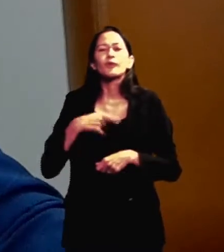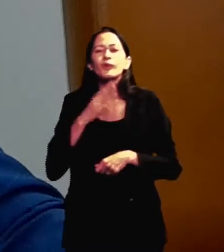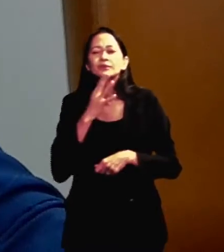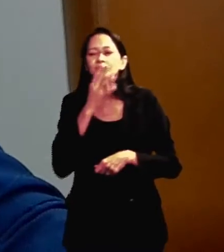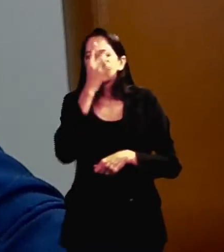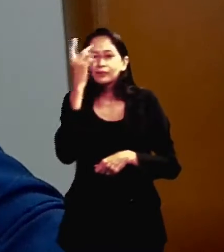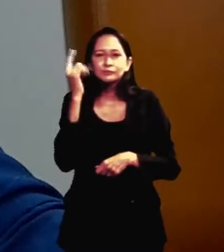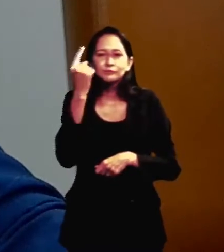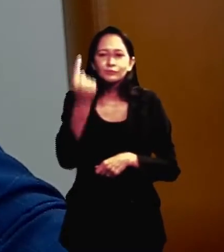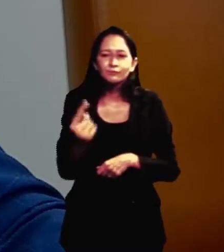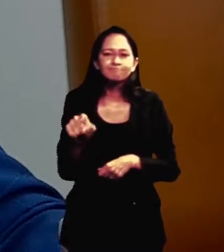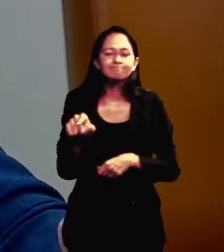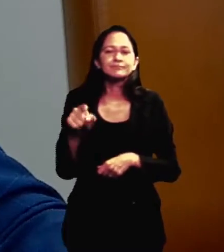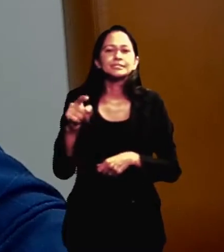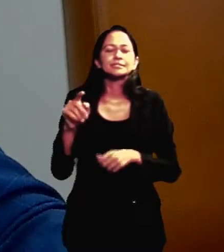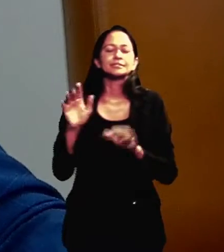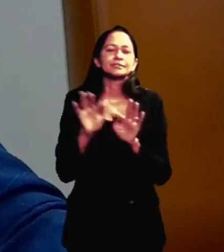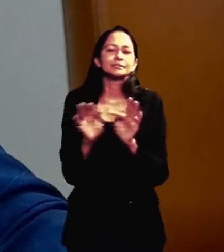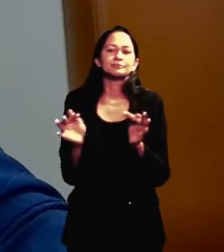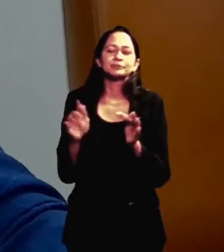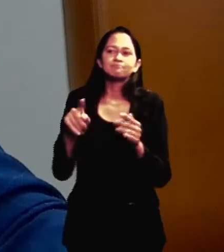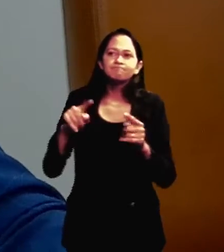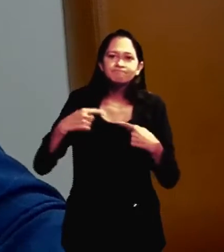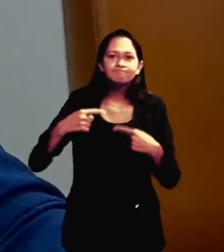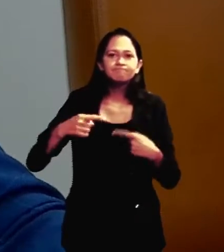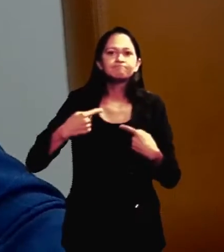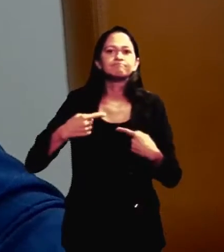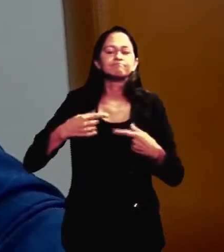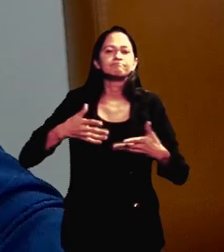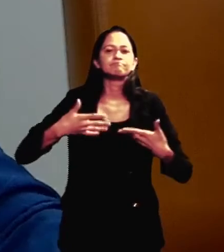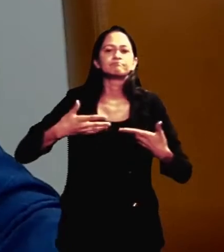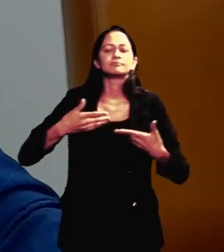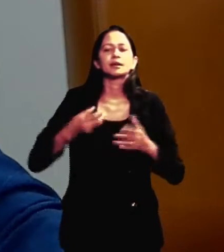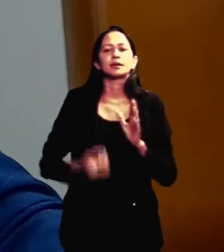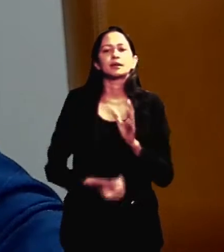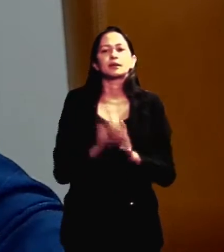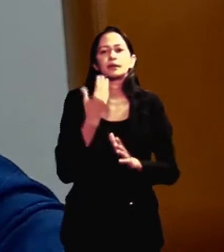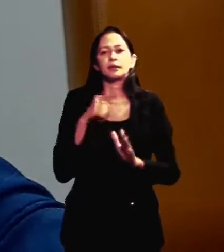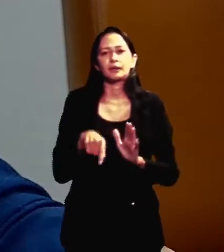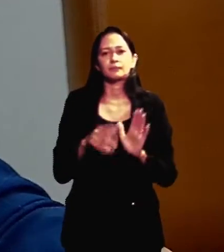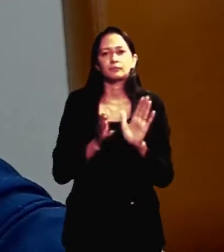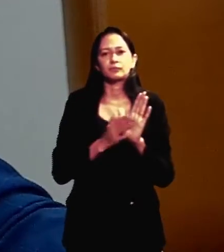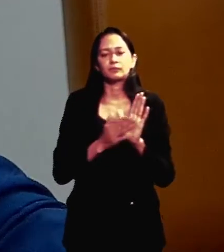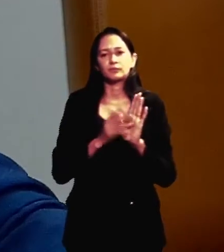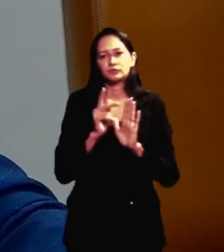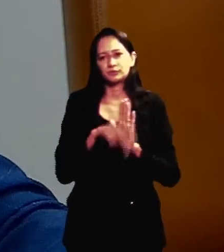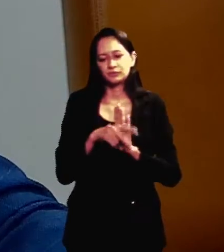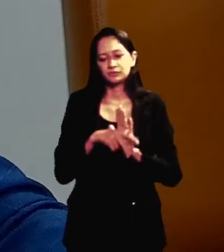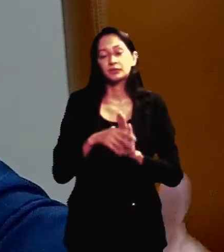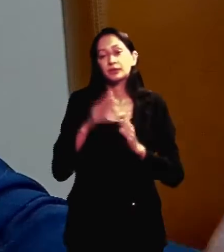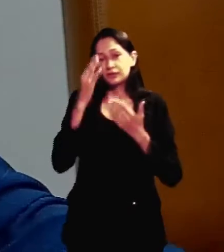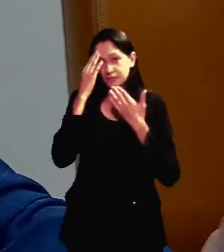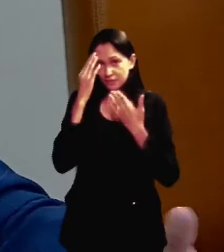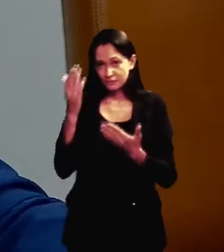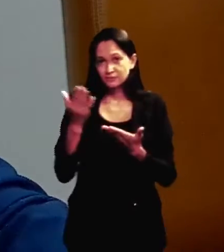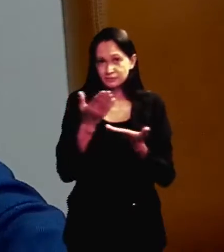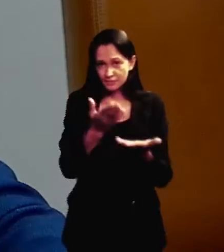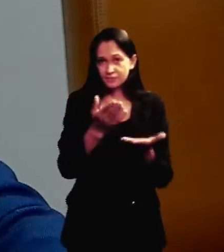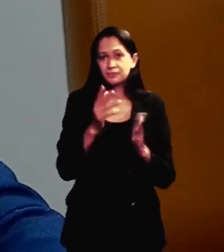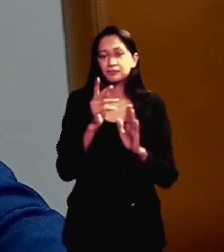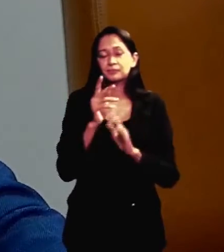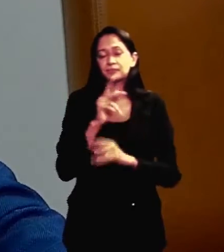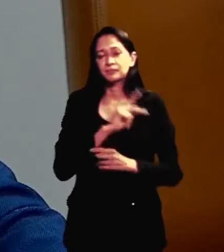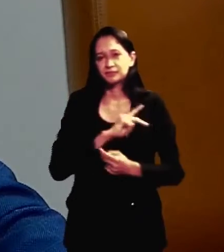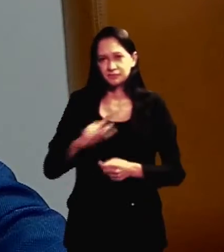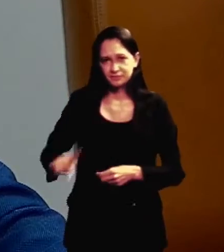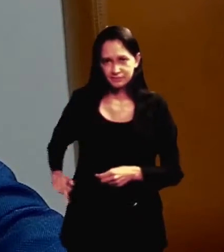motivou a criar esse importante título do agronegócio. Então, portanto, quero agradecer ao presidente por colocar o projeto em